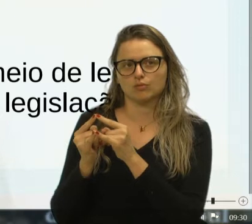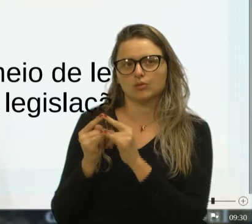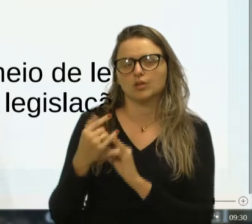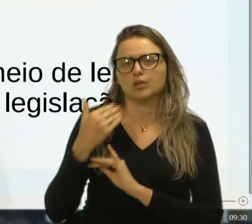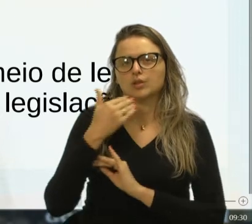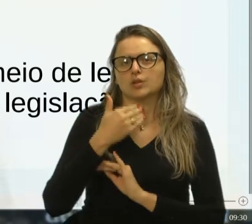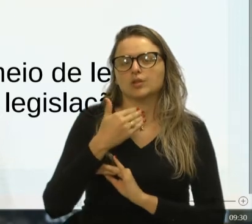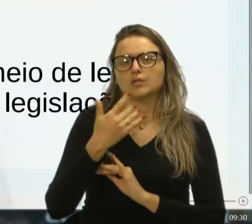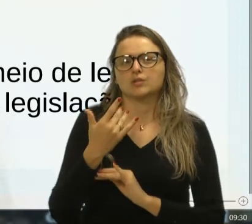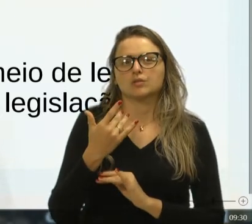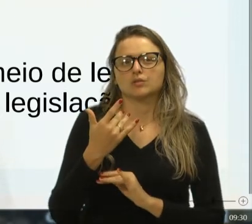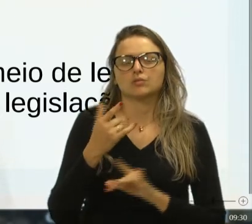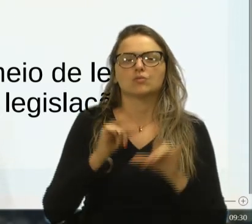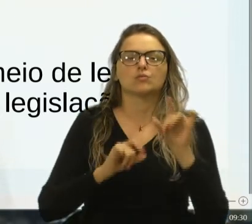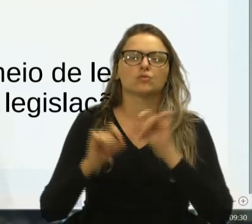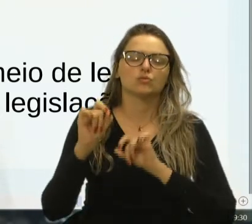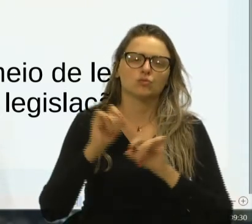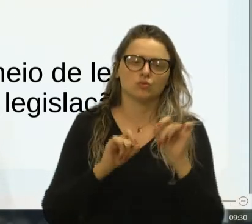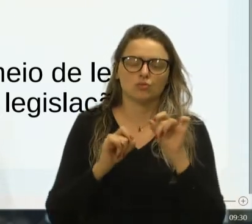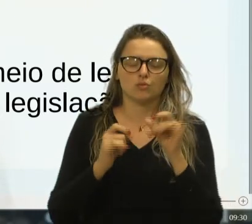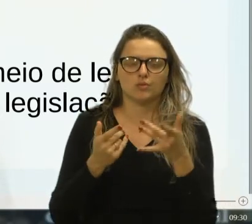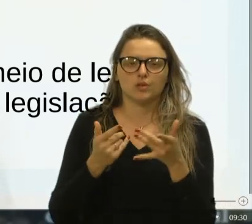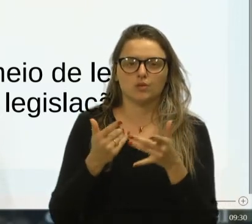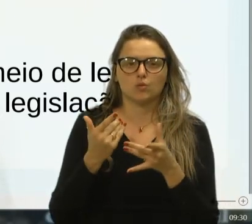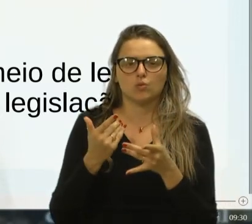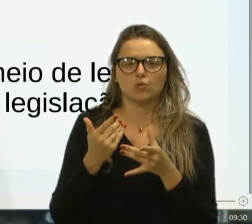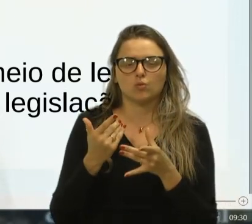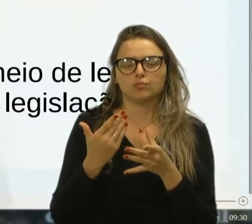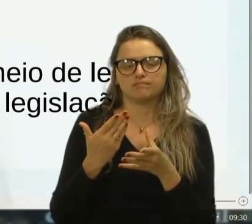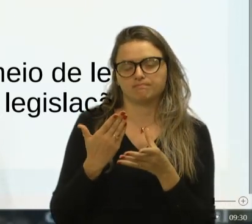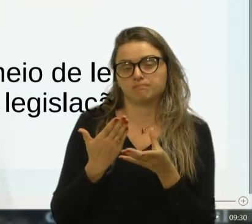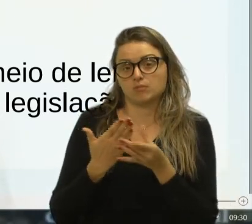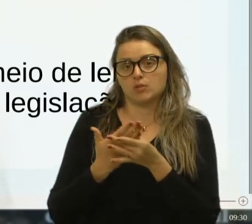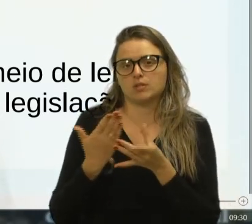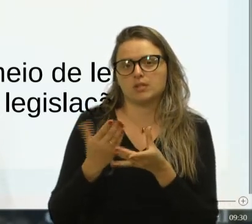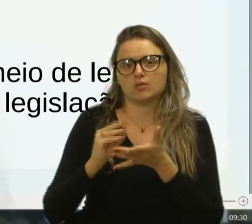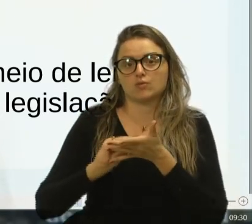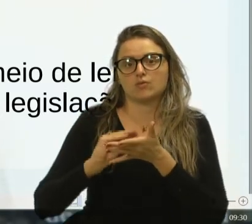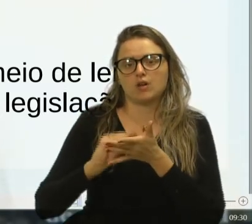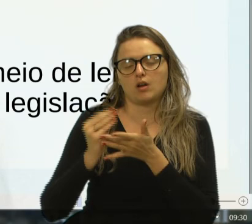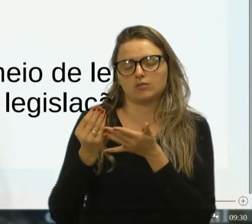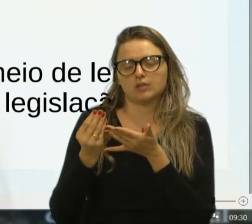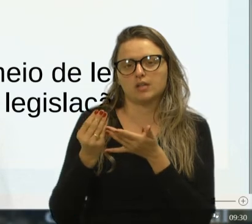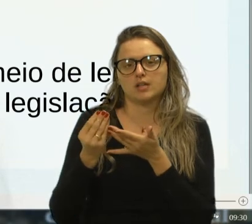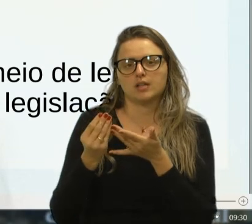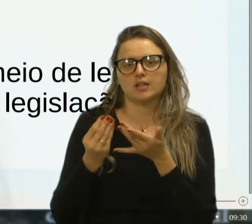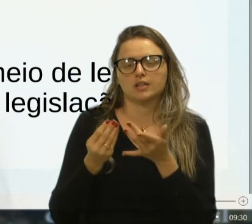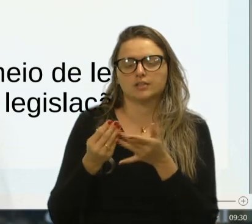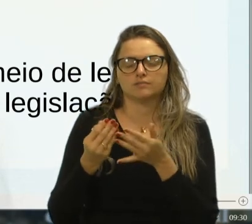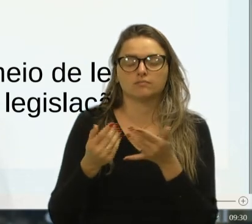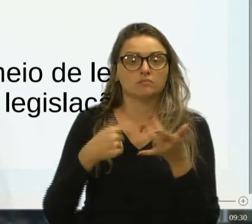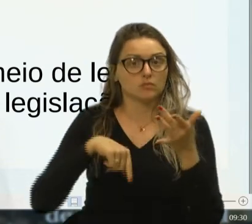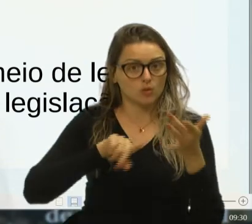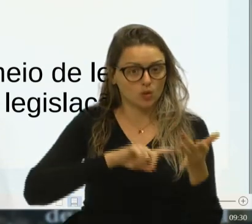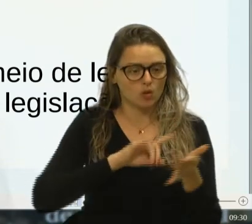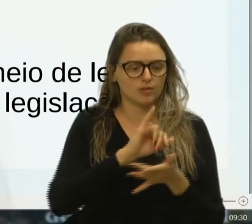ao problema da questão jurídica, né, da insegurança jurídica. Né? Nós reunimos com o IGAM, reunimos com a